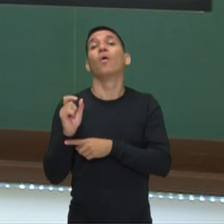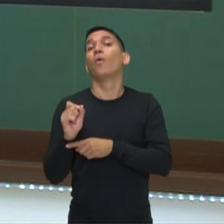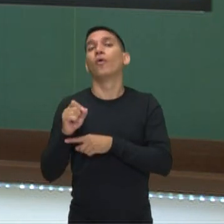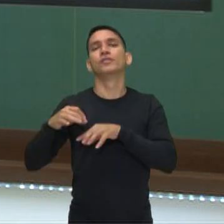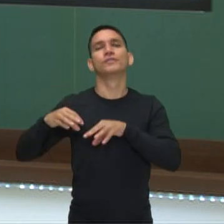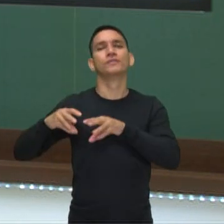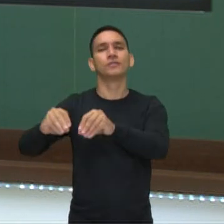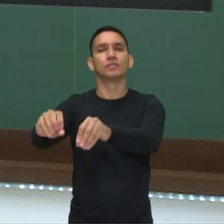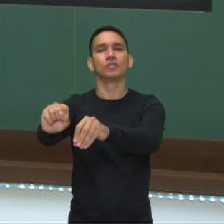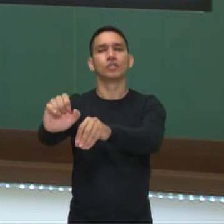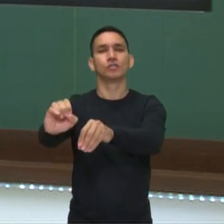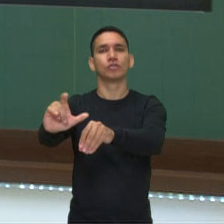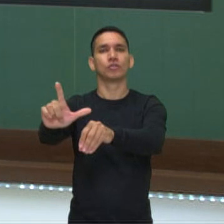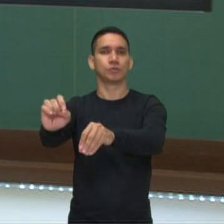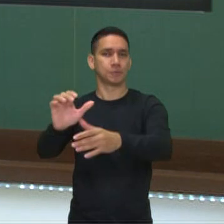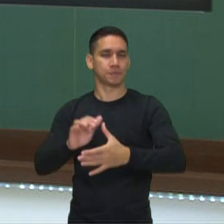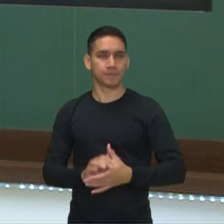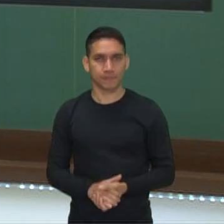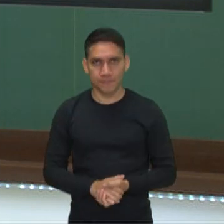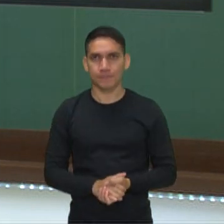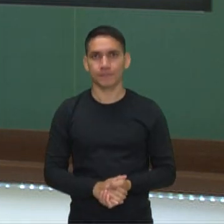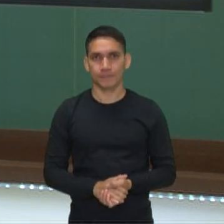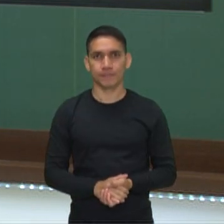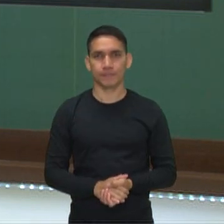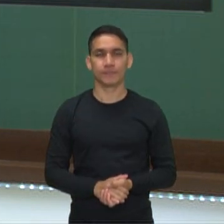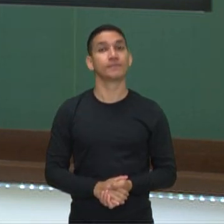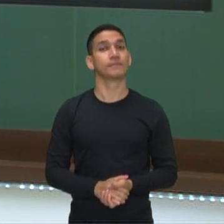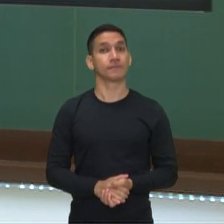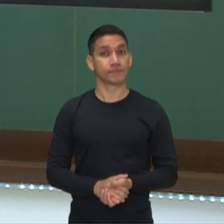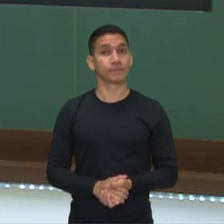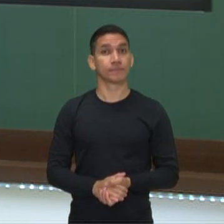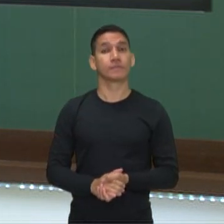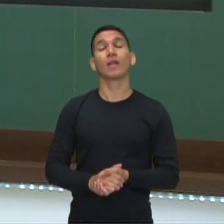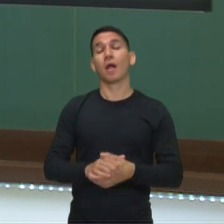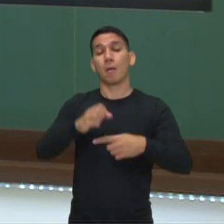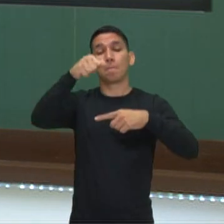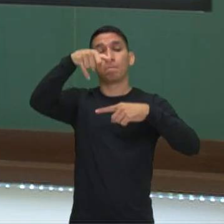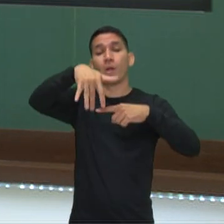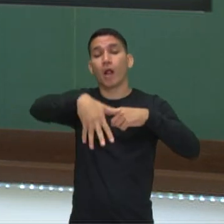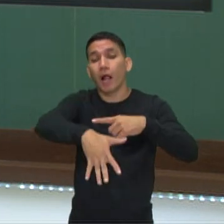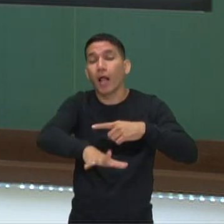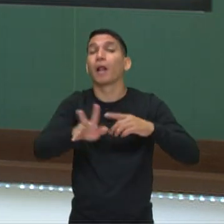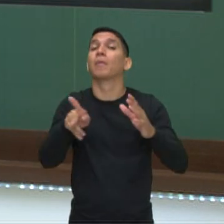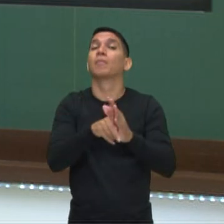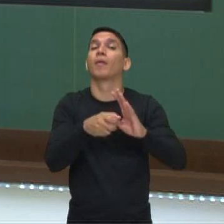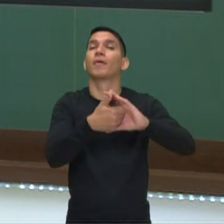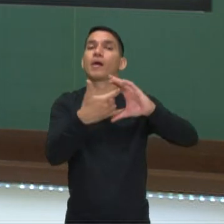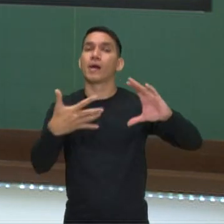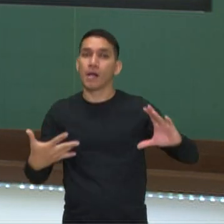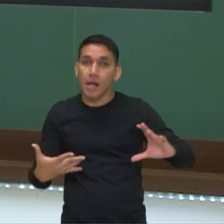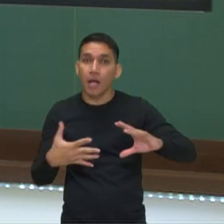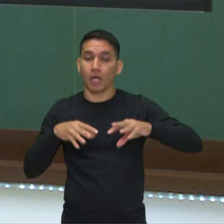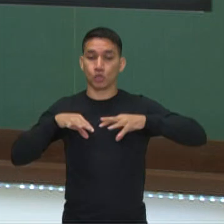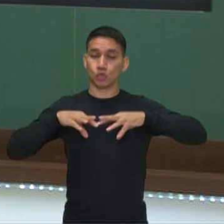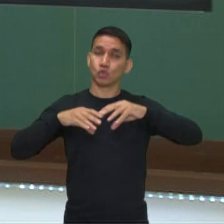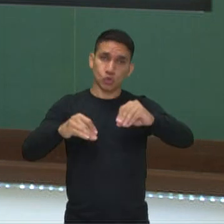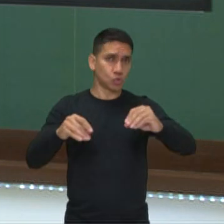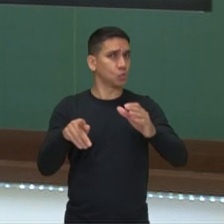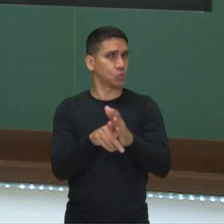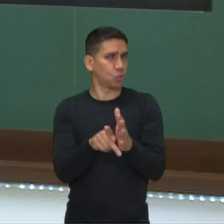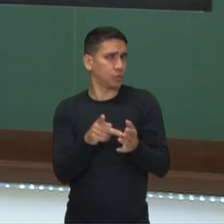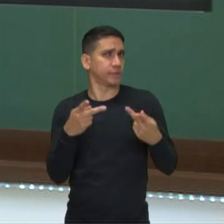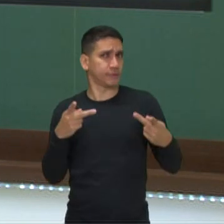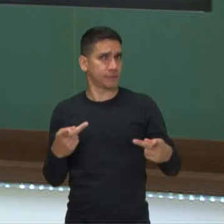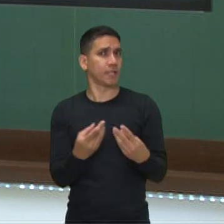de solo. A permeabilidade é uma característica do solo, é uma propriedade